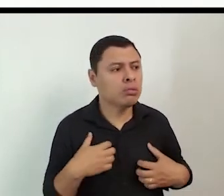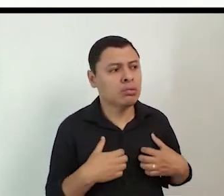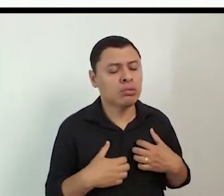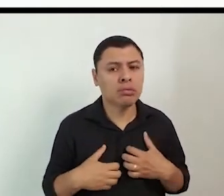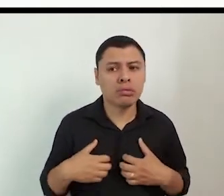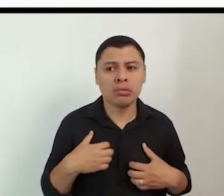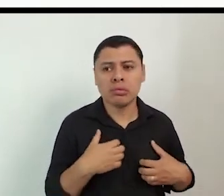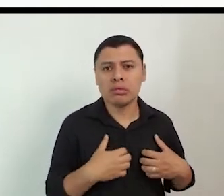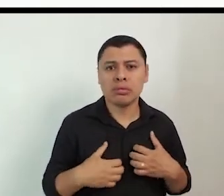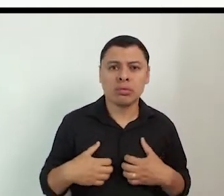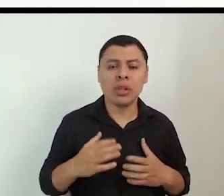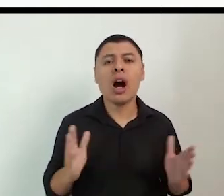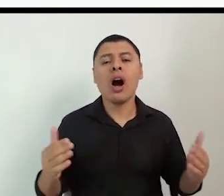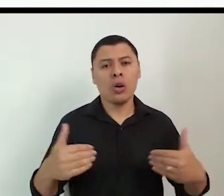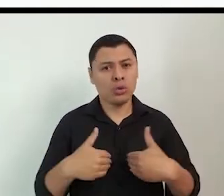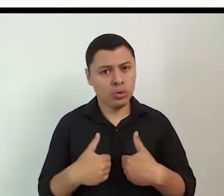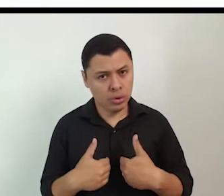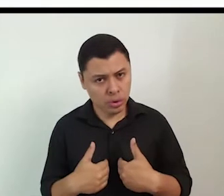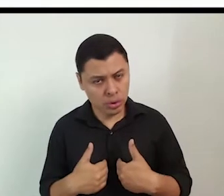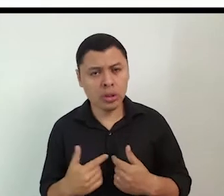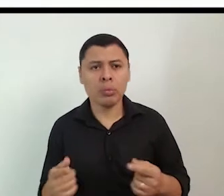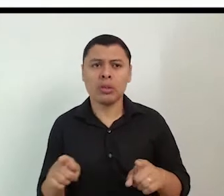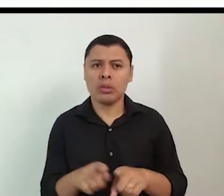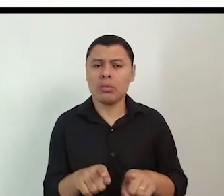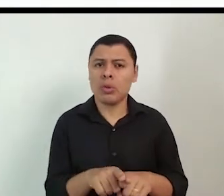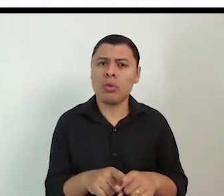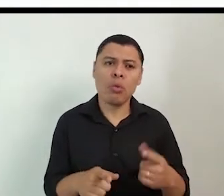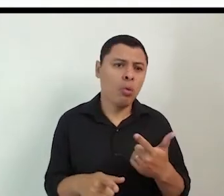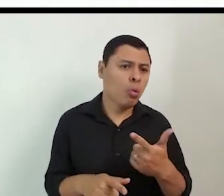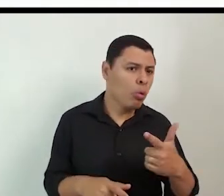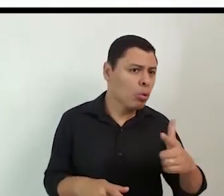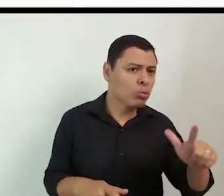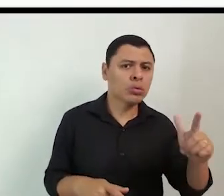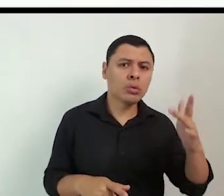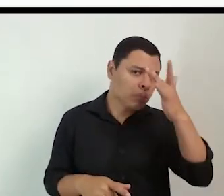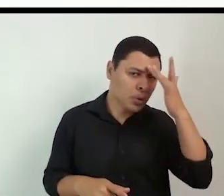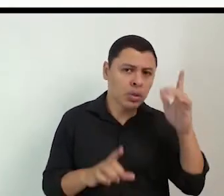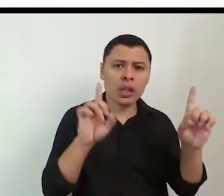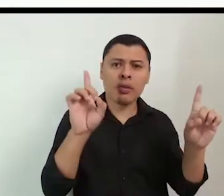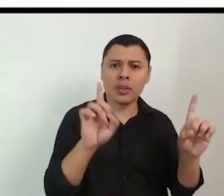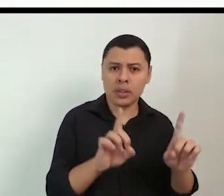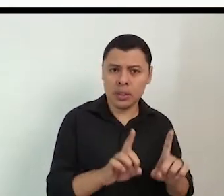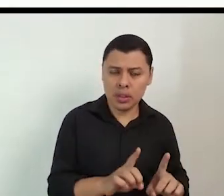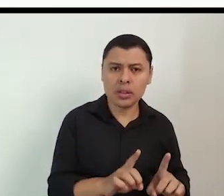Não só para autistas, mas a gente pode ver tanto no mundo de pessoas com deficiência,